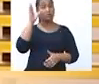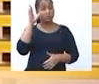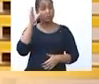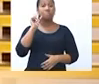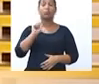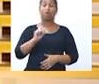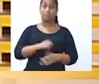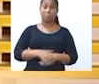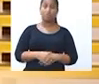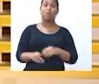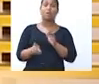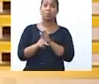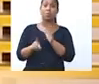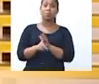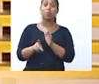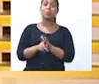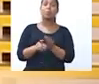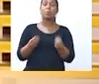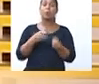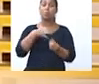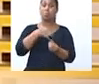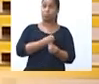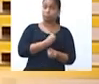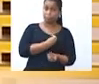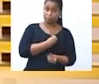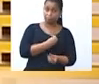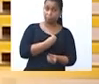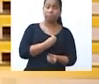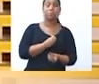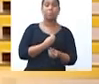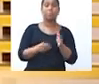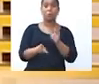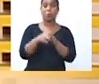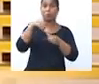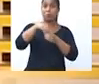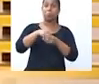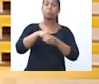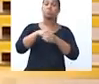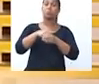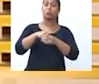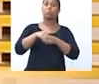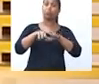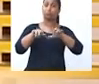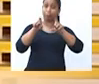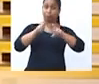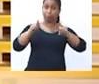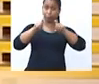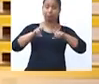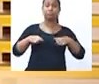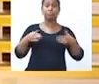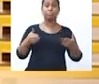área de realidade virtual. Então, as meninas ficaram encantadas. Então,